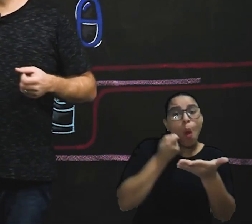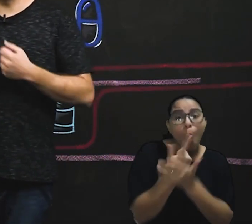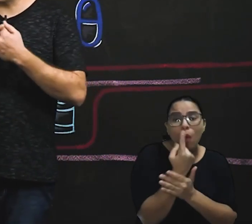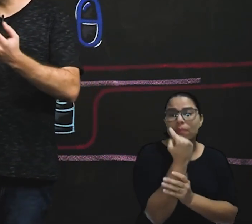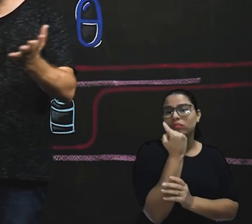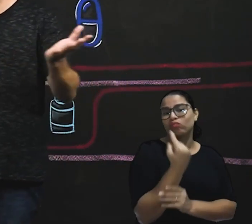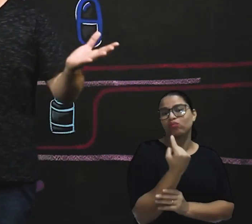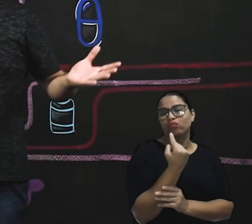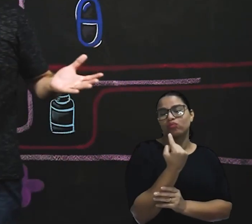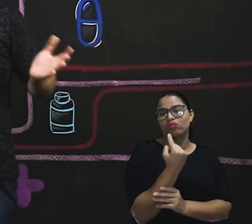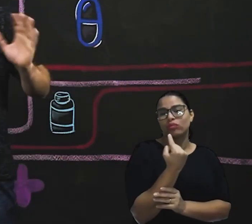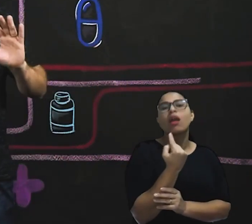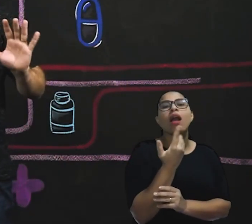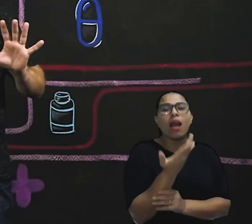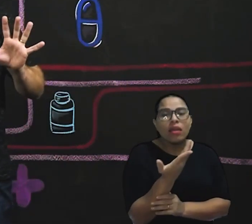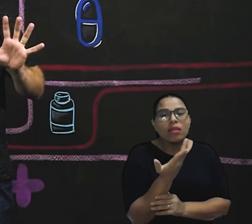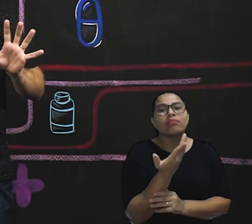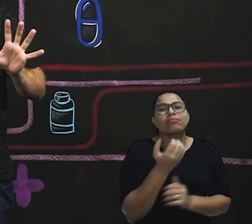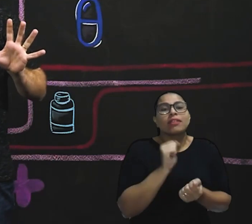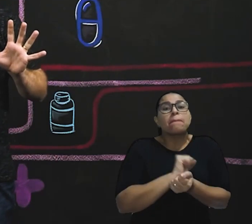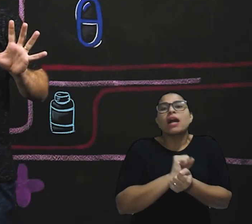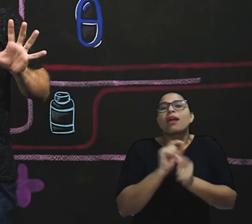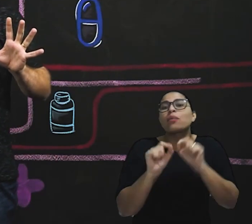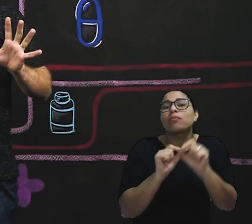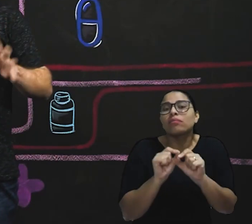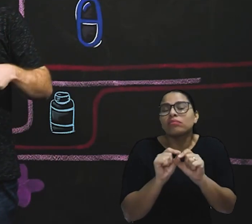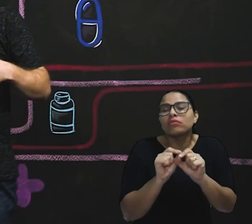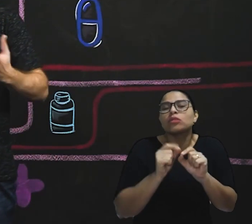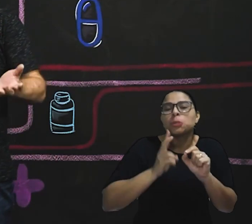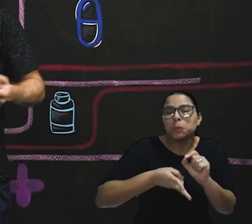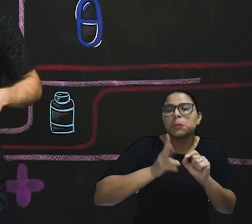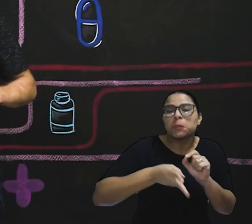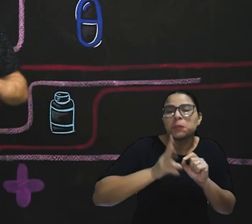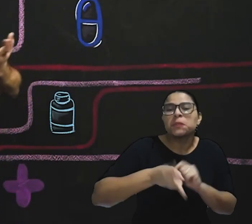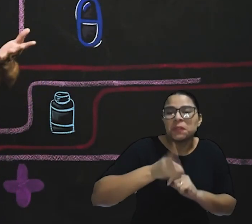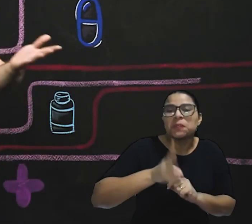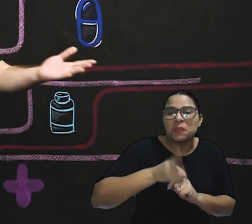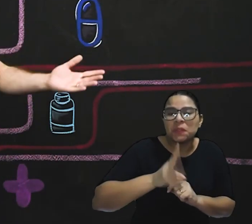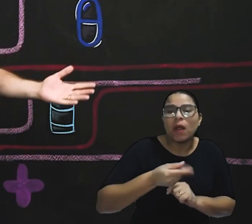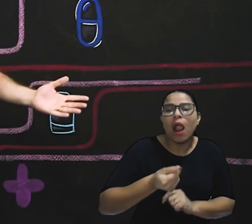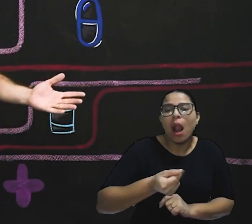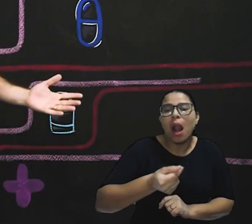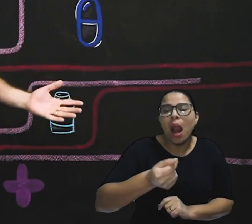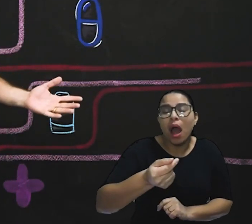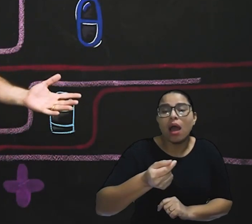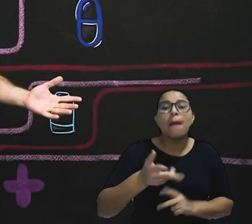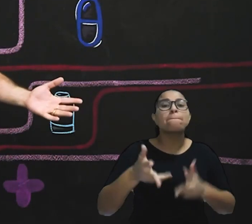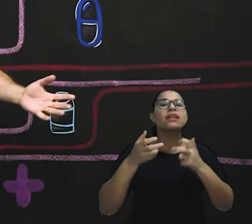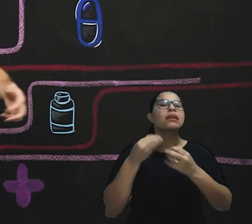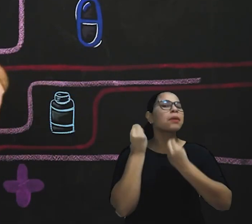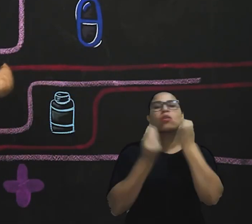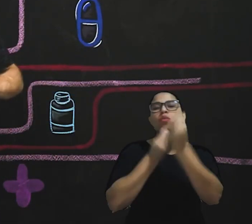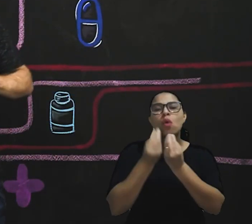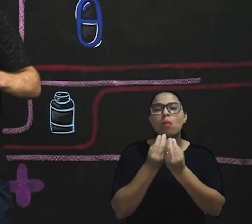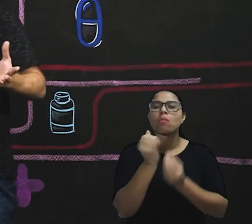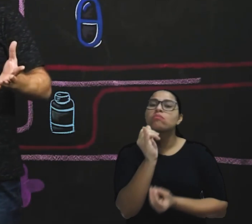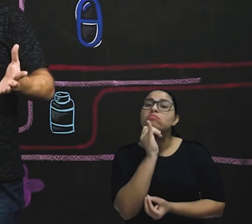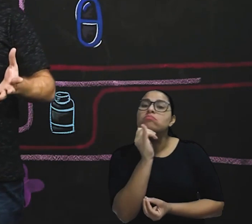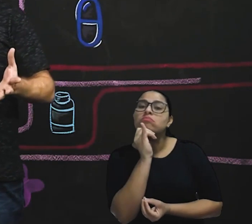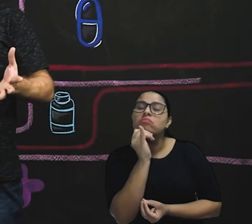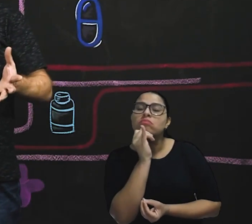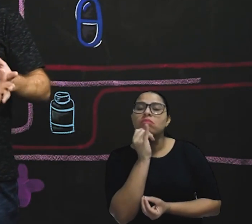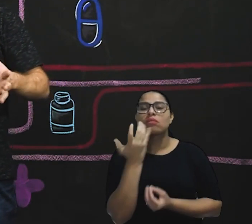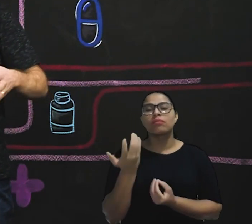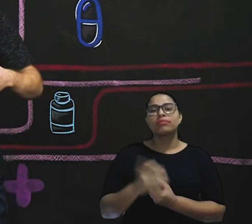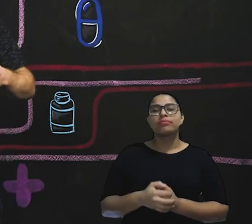Então existia um mercado aberto para toda a população. E isso a gente pode perceber em carros antigos, por exemplo. Um carro lá